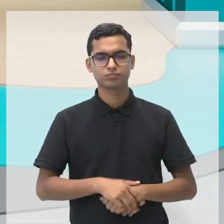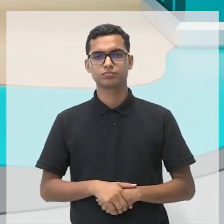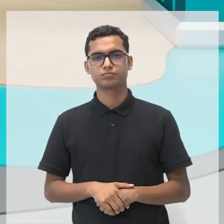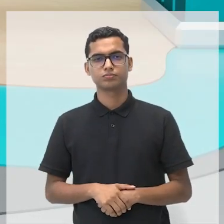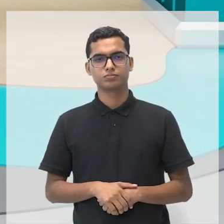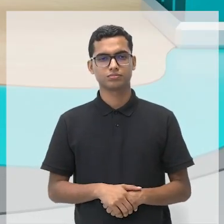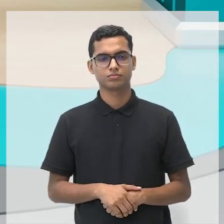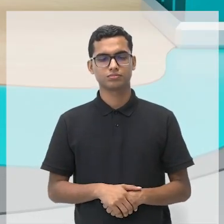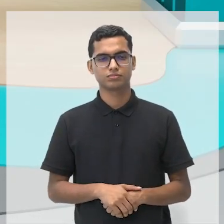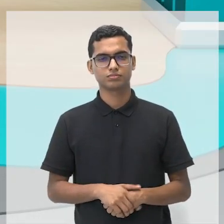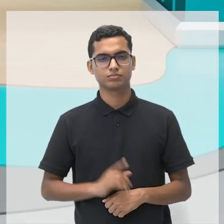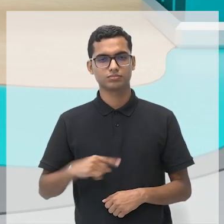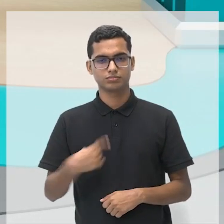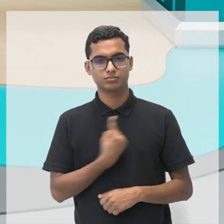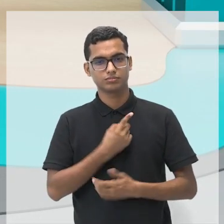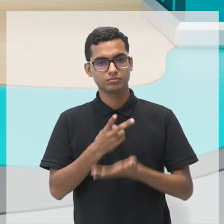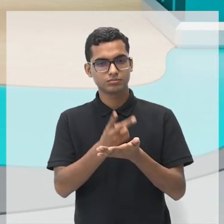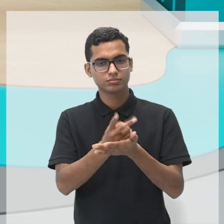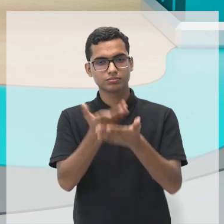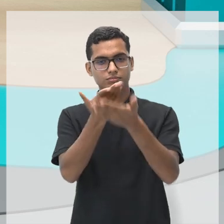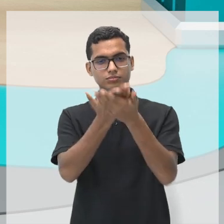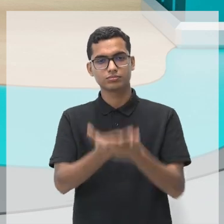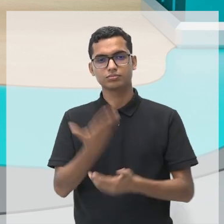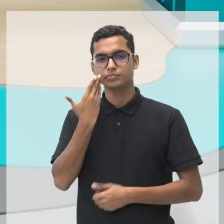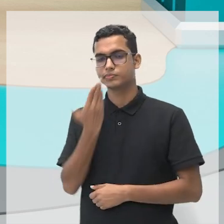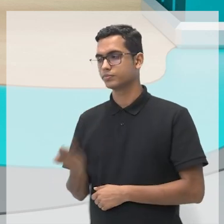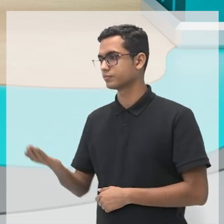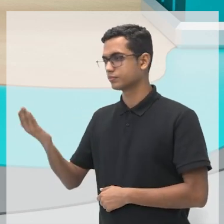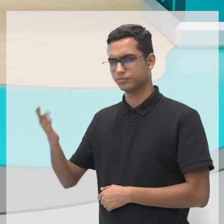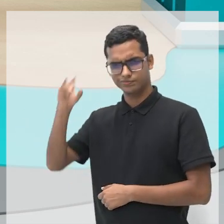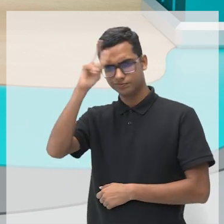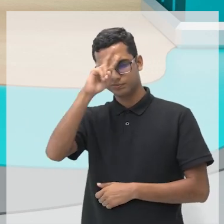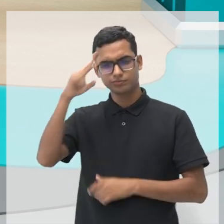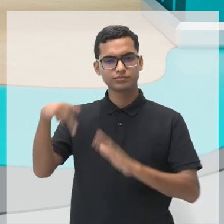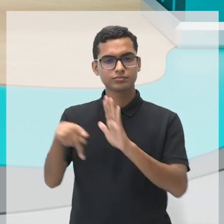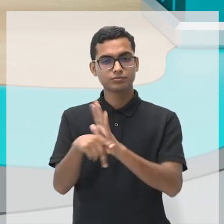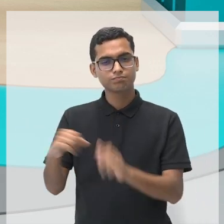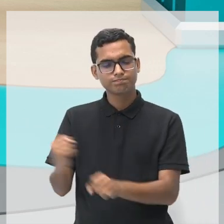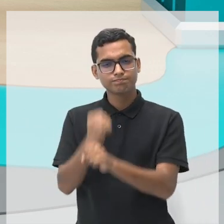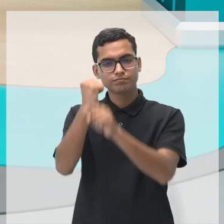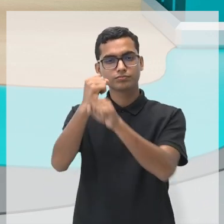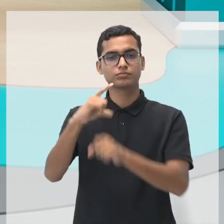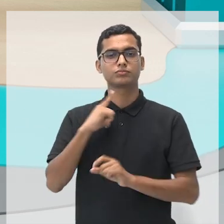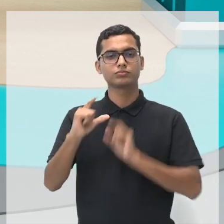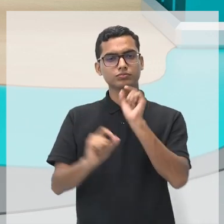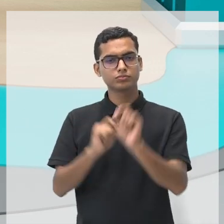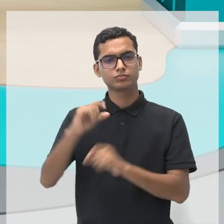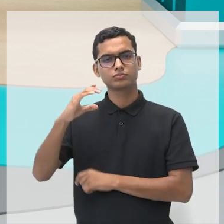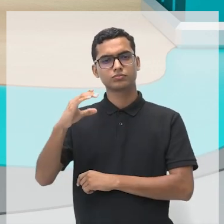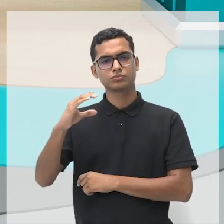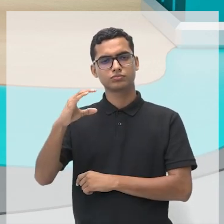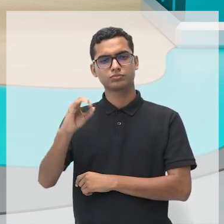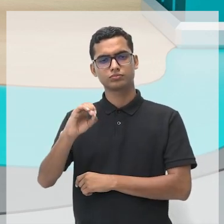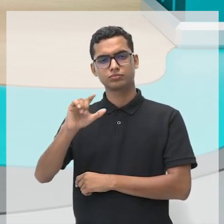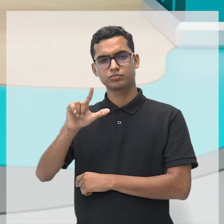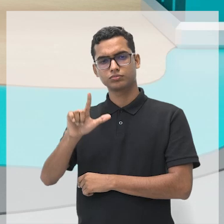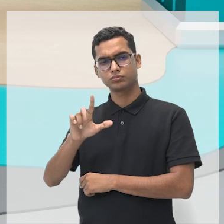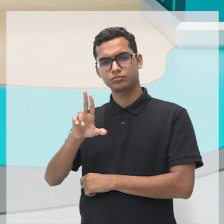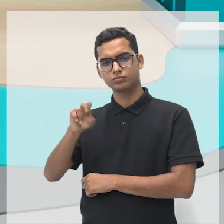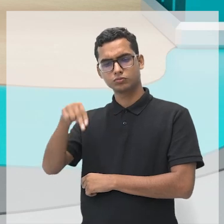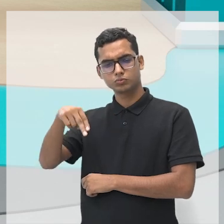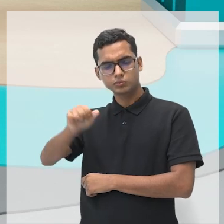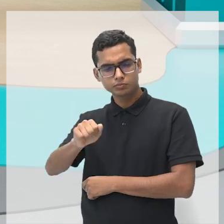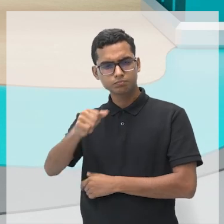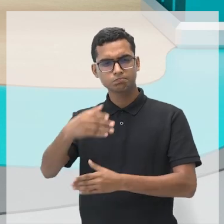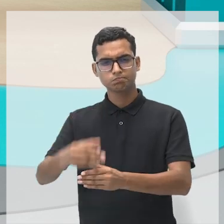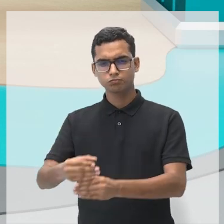Nós seguimos analisando, olha só, lá na construção nós tínhamos uma coluna, né? Você pode talvez estar se perguntando qual